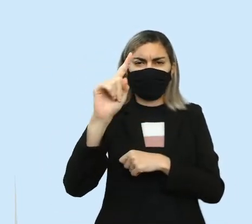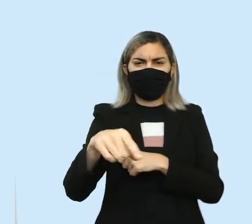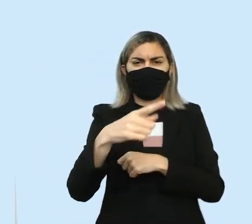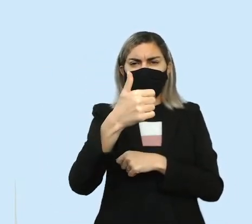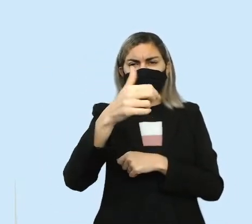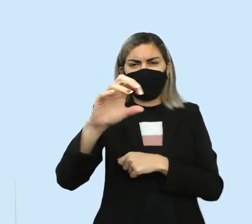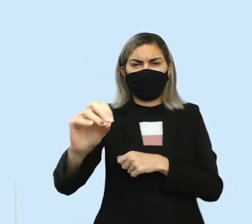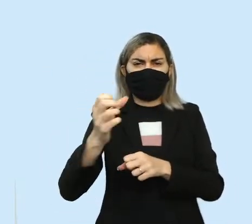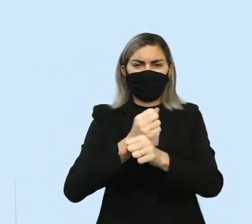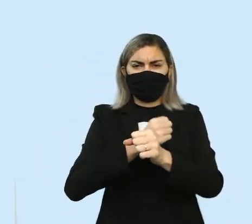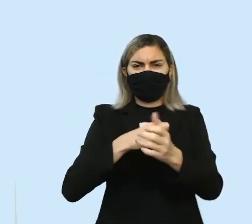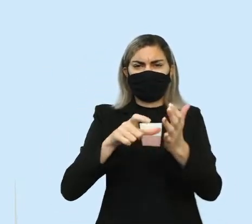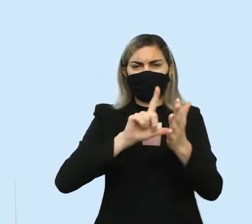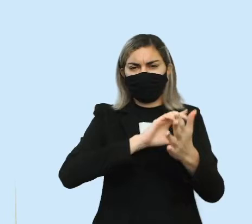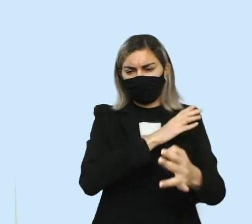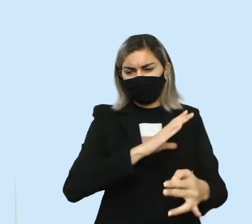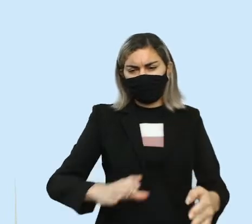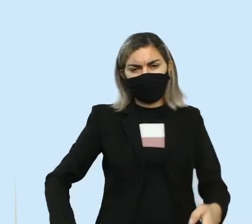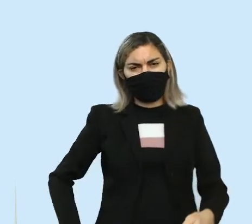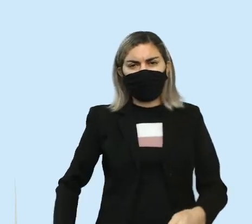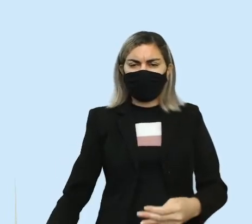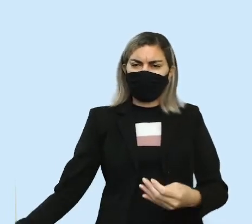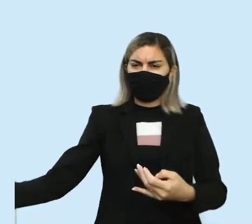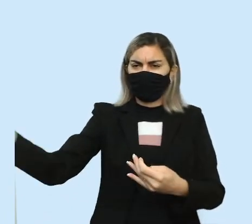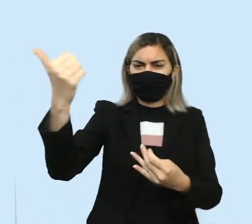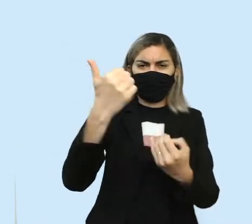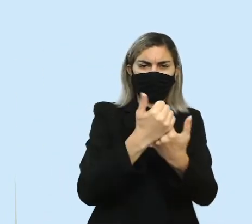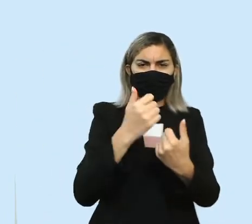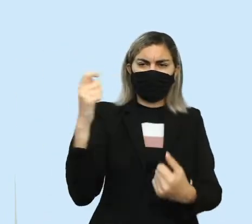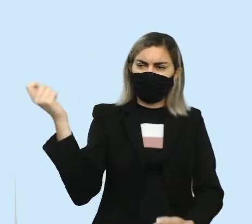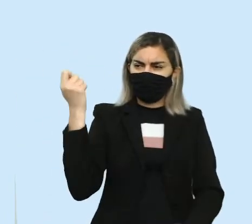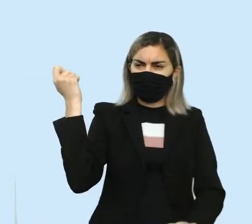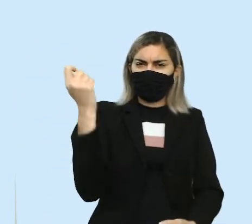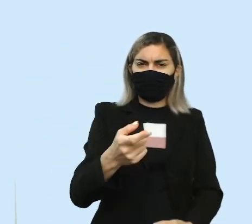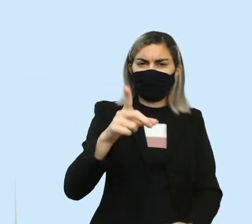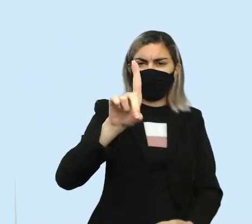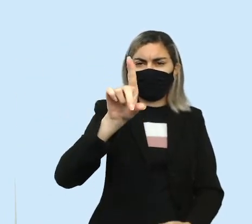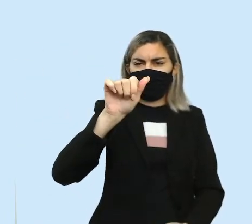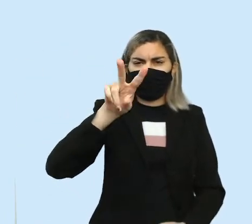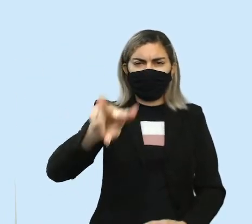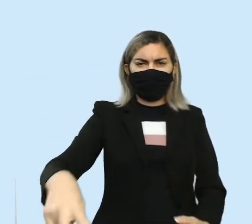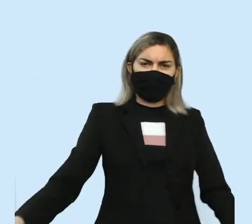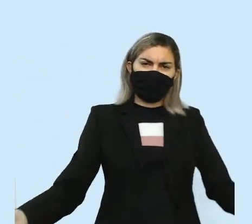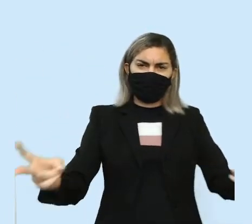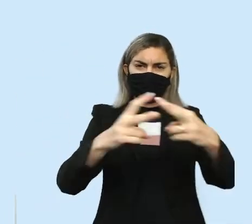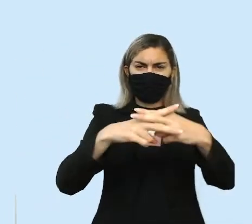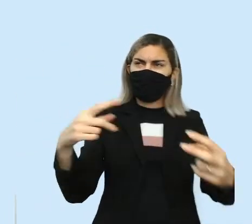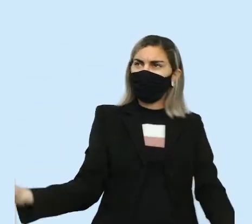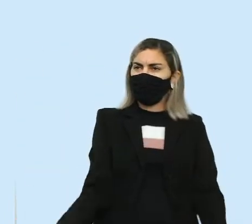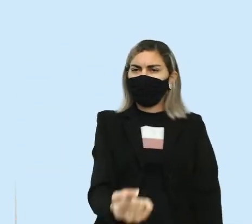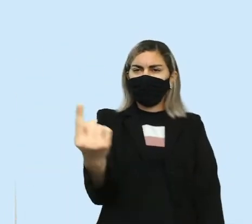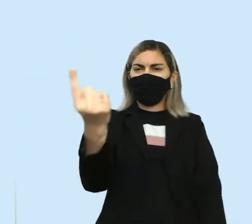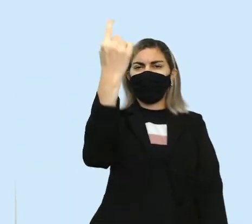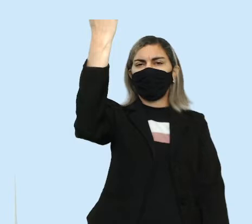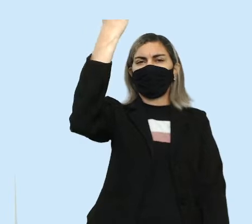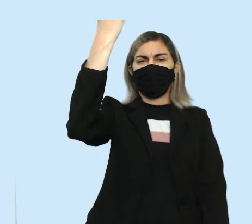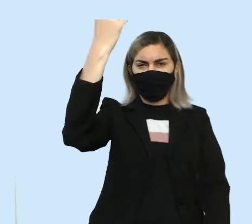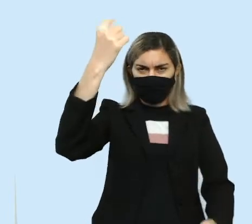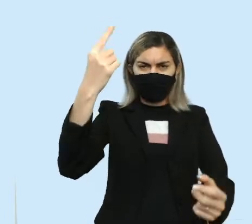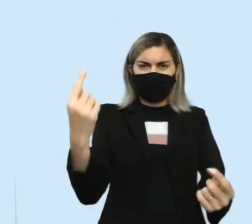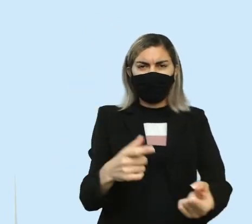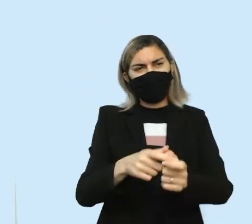a.C. ele começa e será sucedido por Davi. Davi que será famoso por brigar com o gigante Golias. Você deve conhecer essa